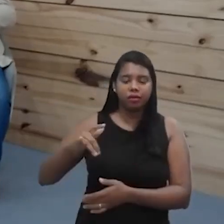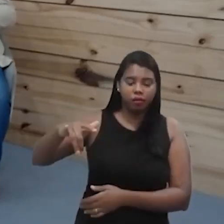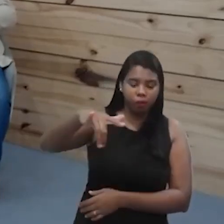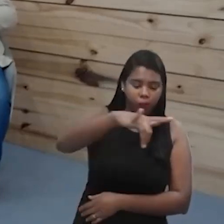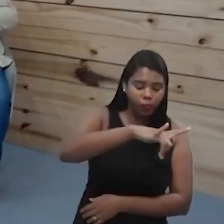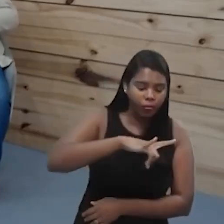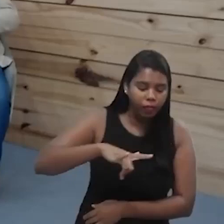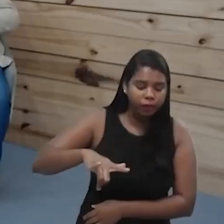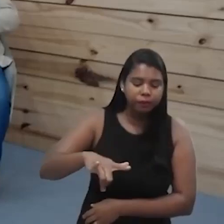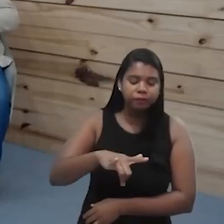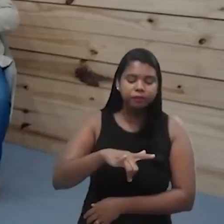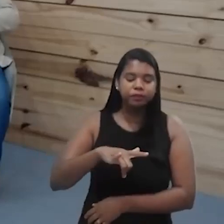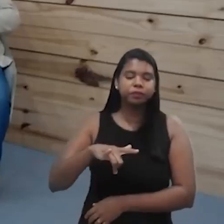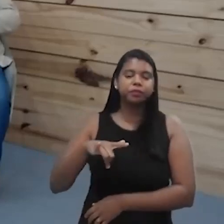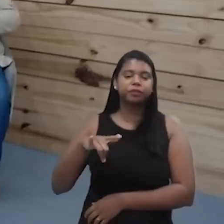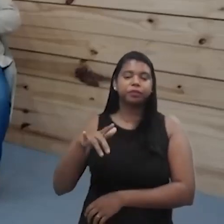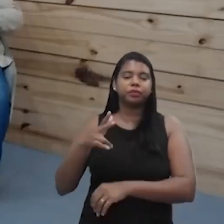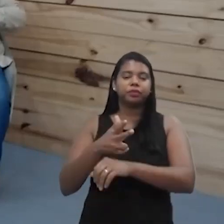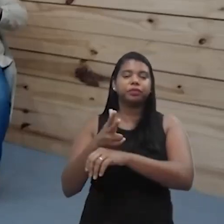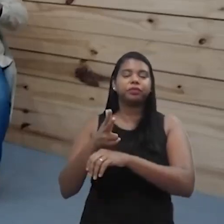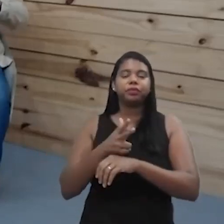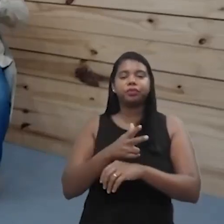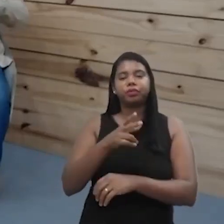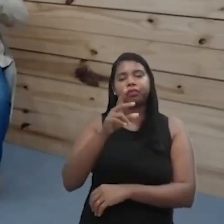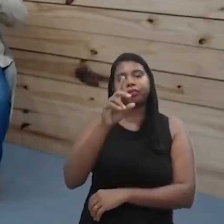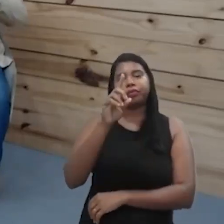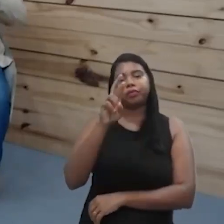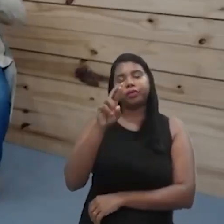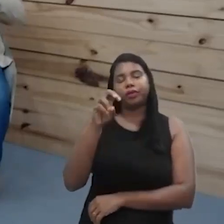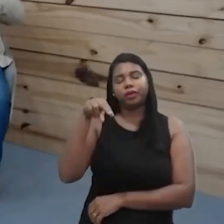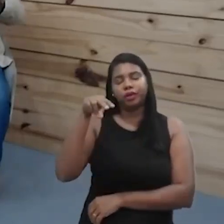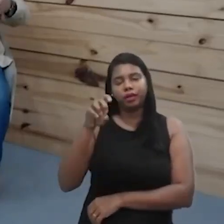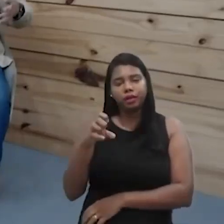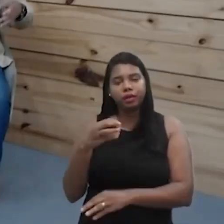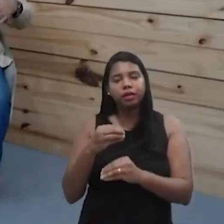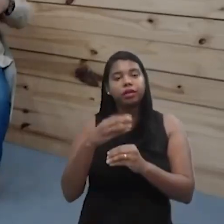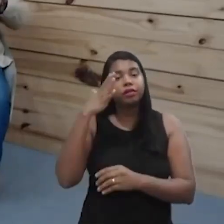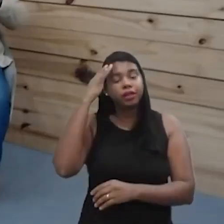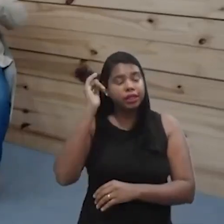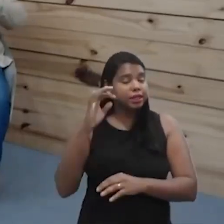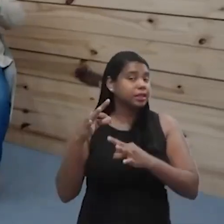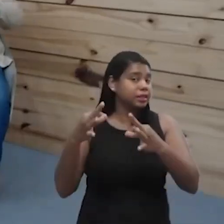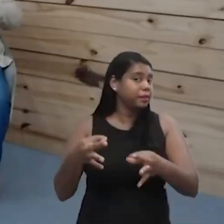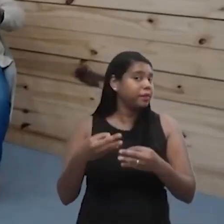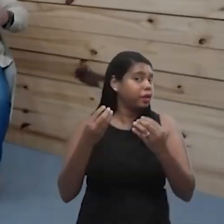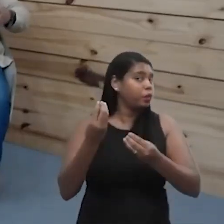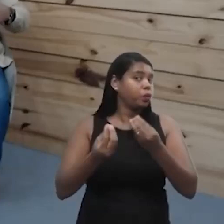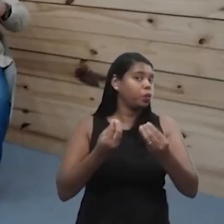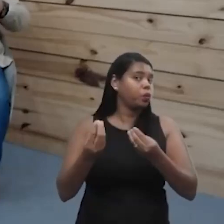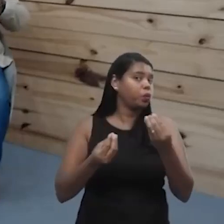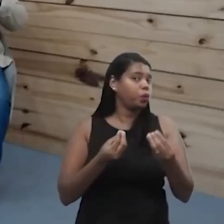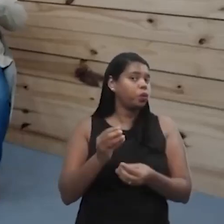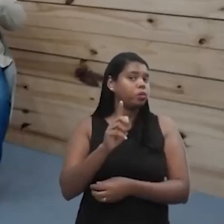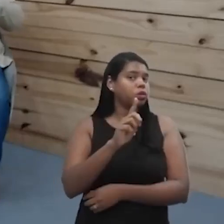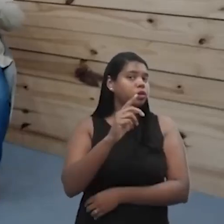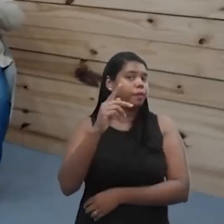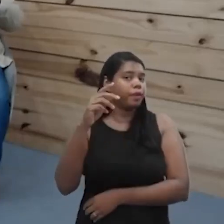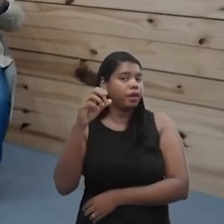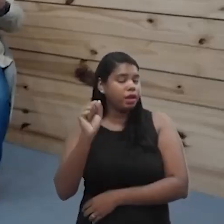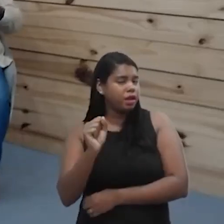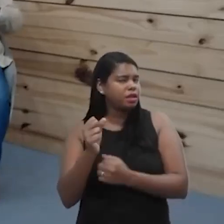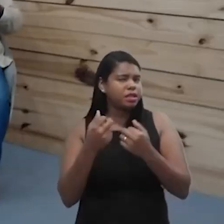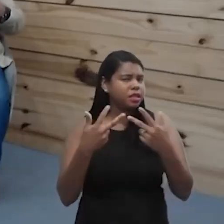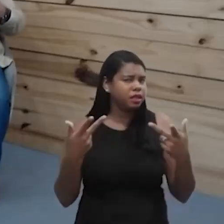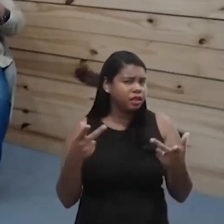ter um conhecimento sobre a parte de navegação, né, de GPS,